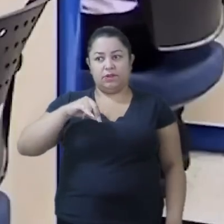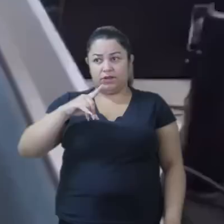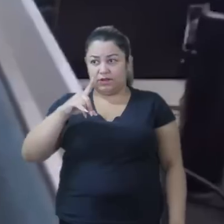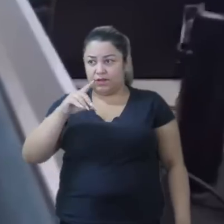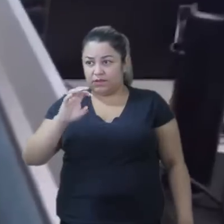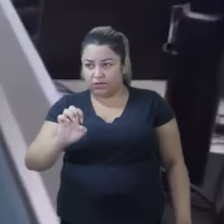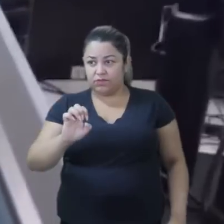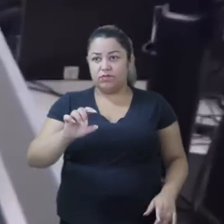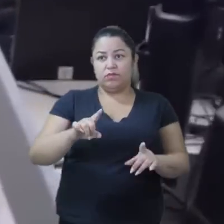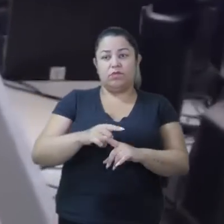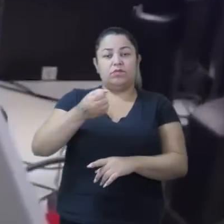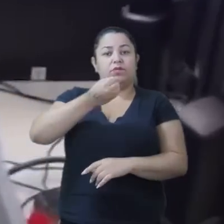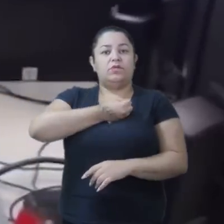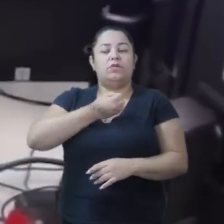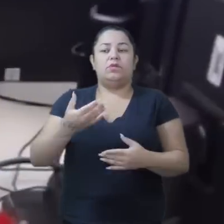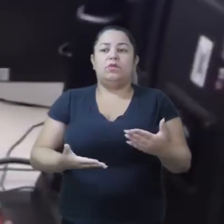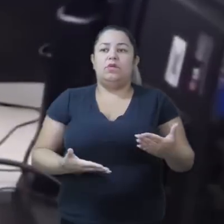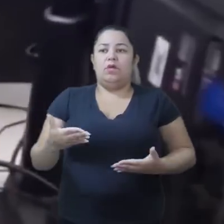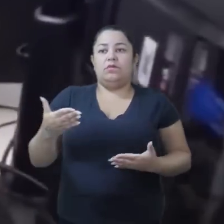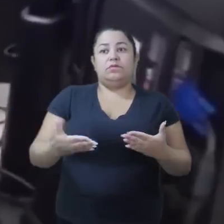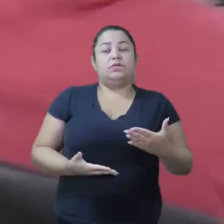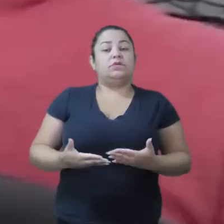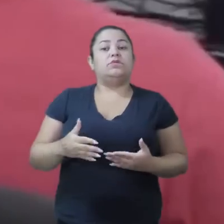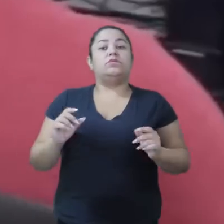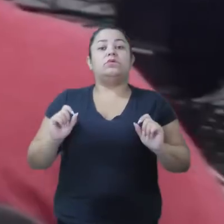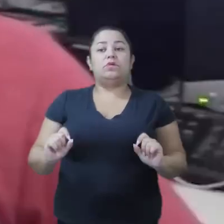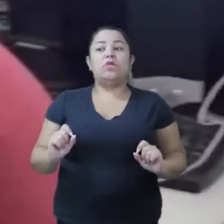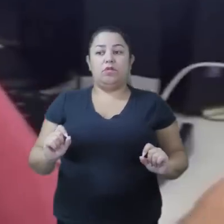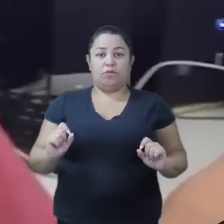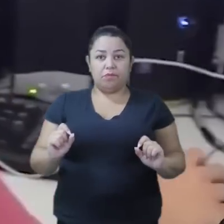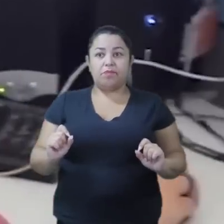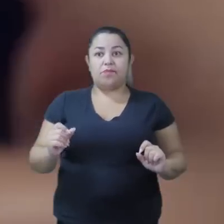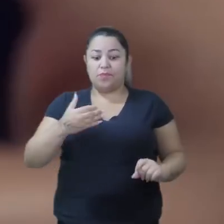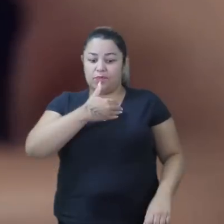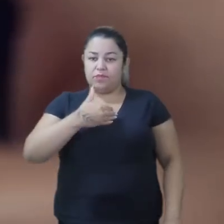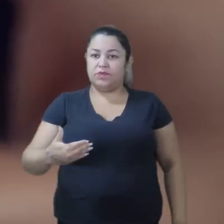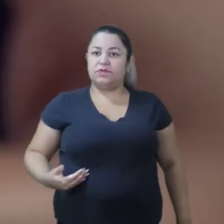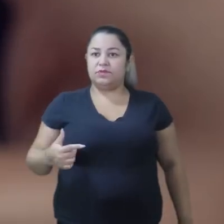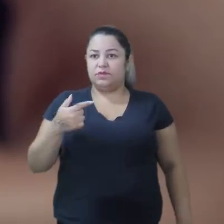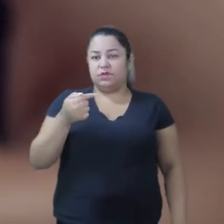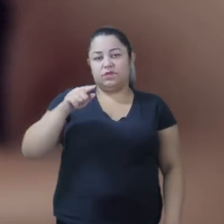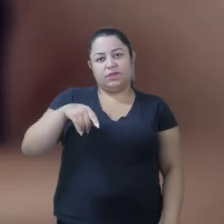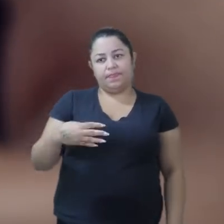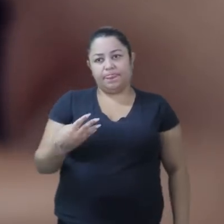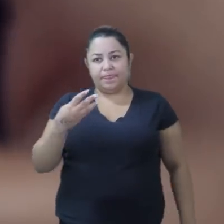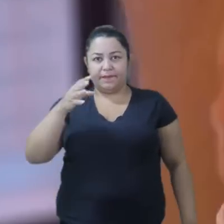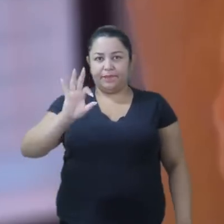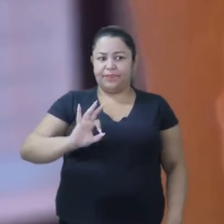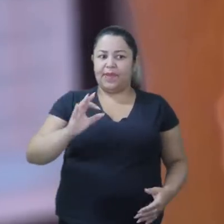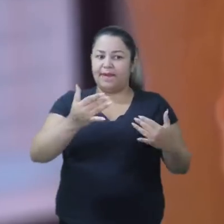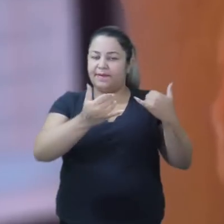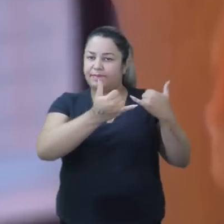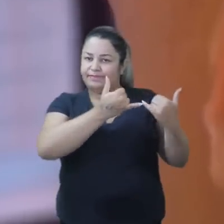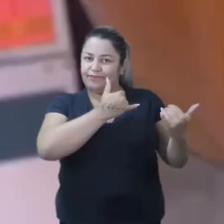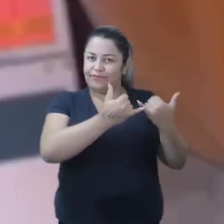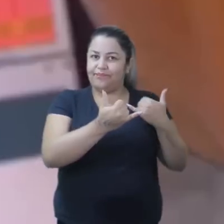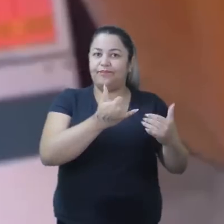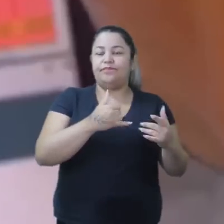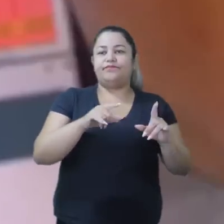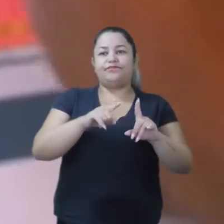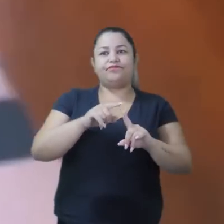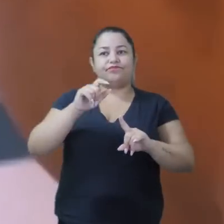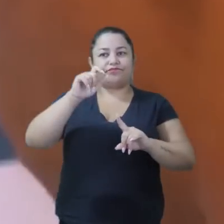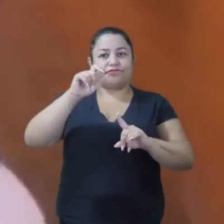O número de servidores públicos sem carteira cresceu 7,4% na comparação trimestral,